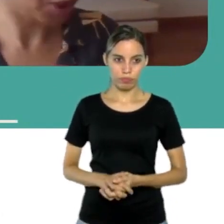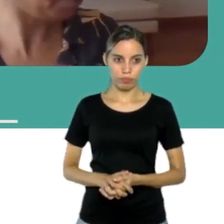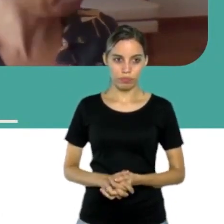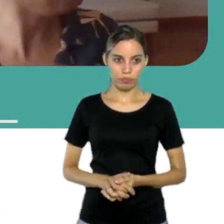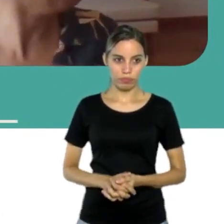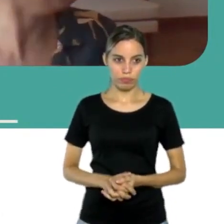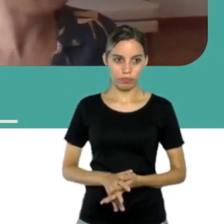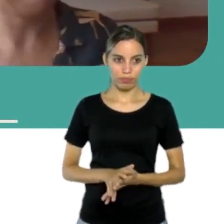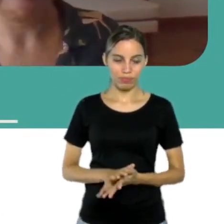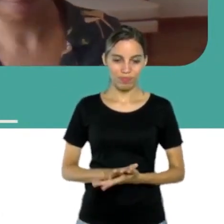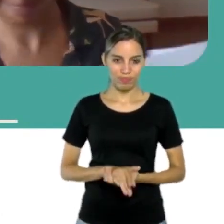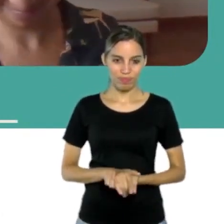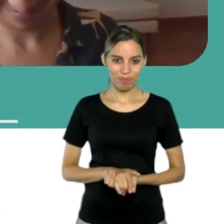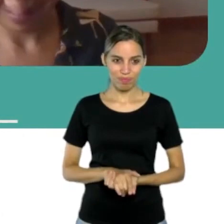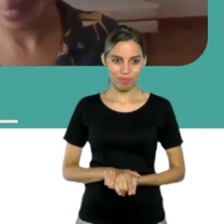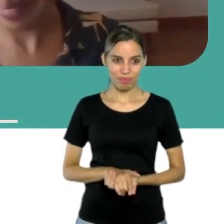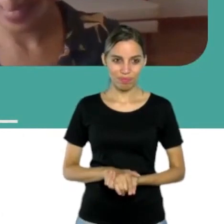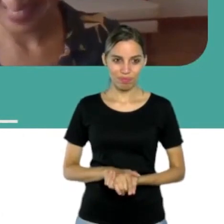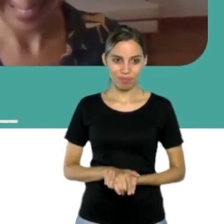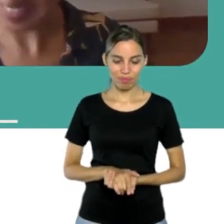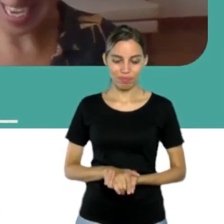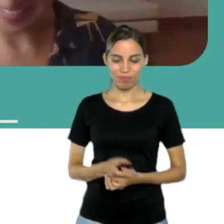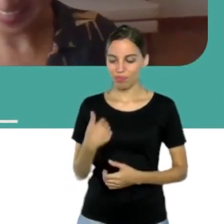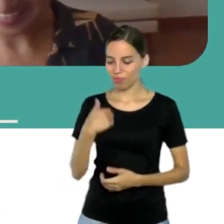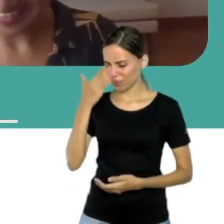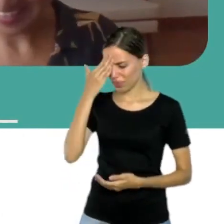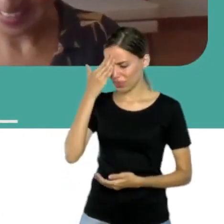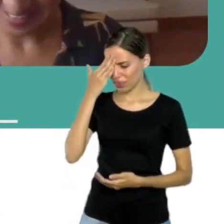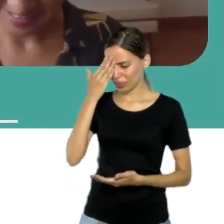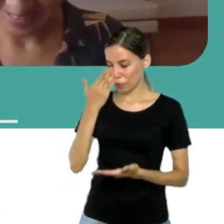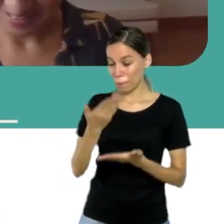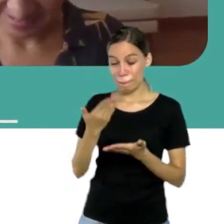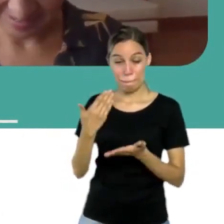Sério, perdi. Sério, encontrou, não? Peraí.